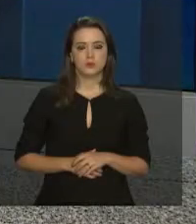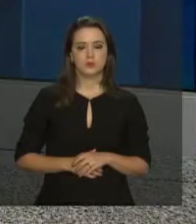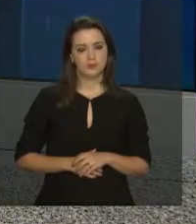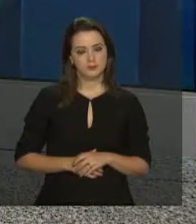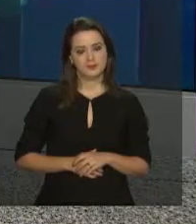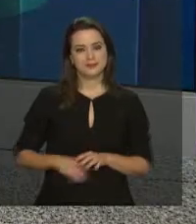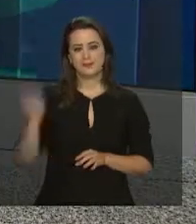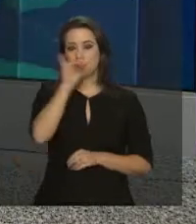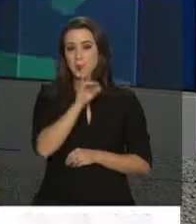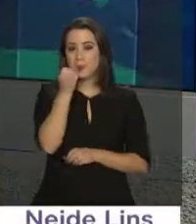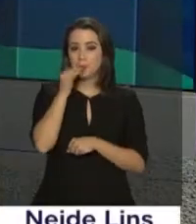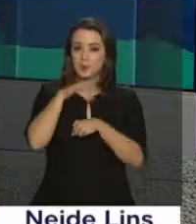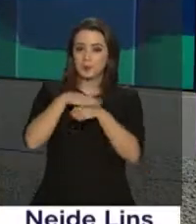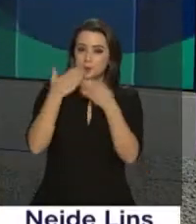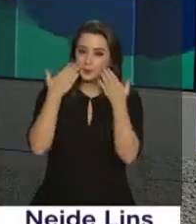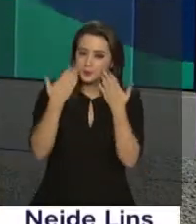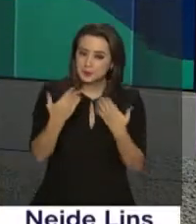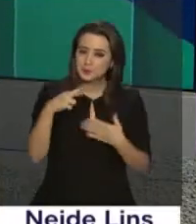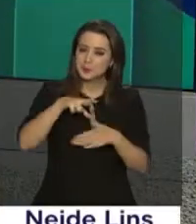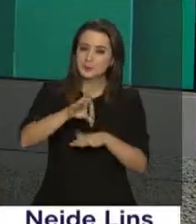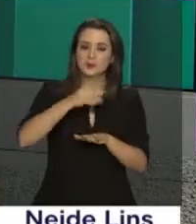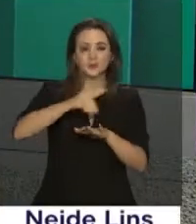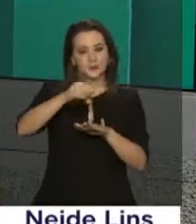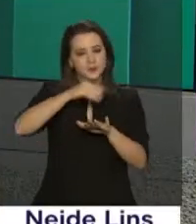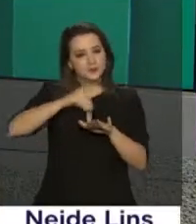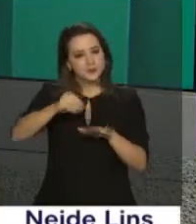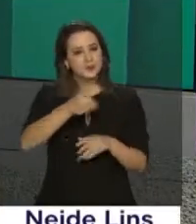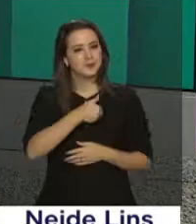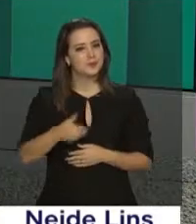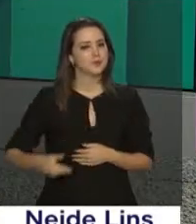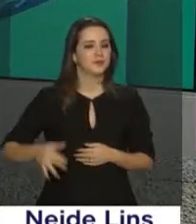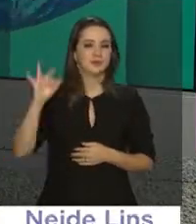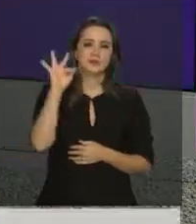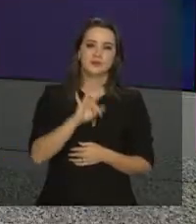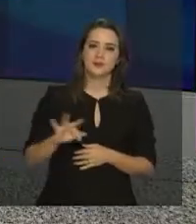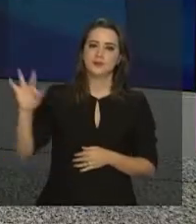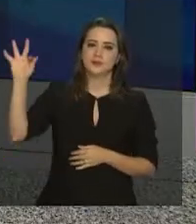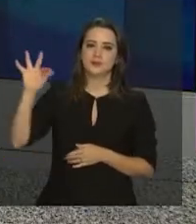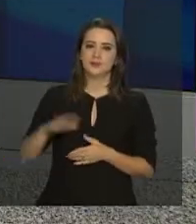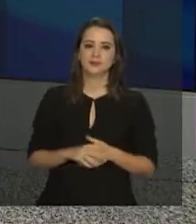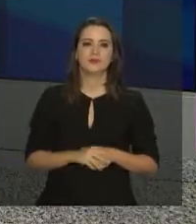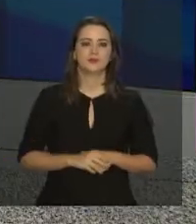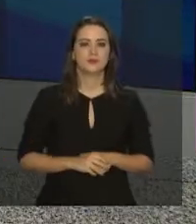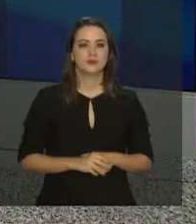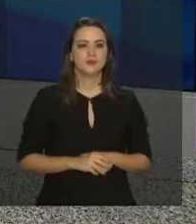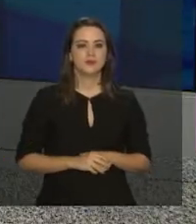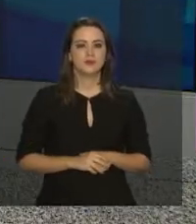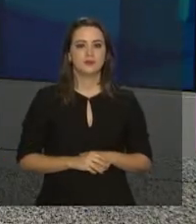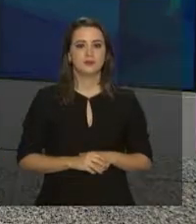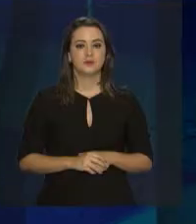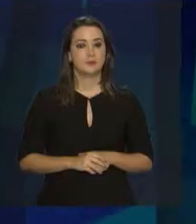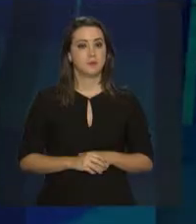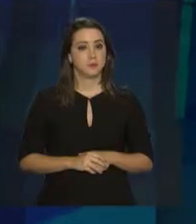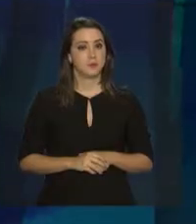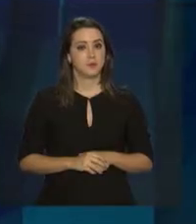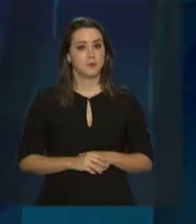olá boa noite voltamos com mais uma edição do repórter nbr as notícias do governo federal